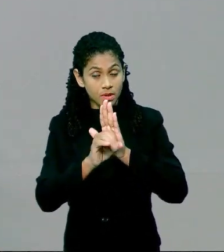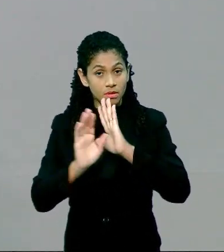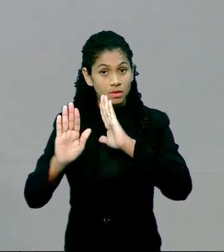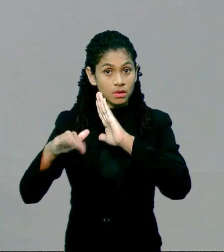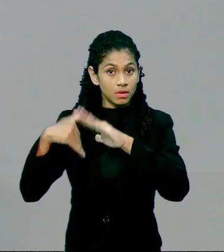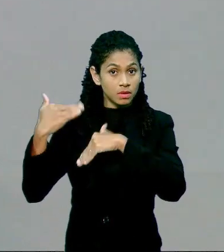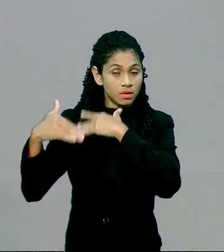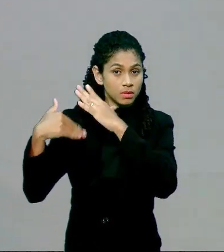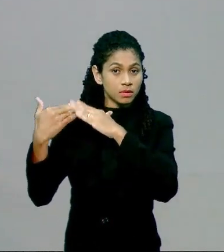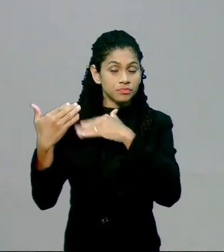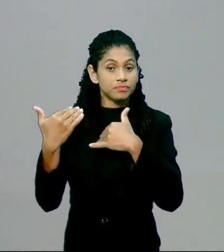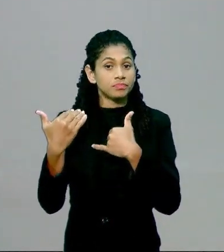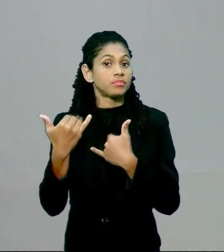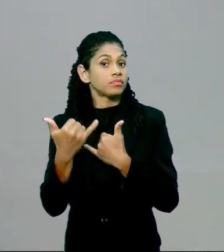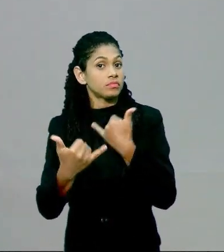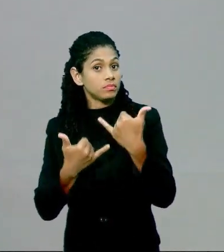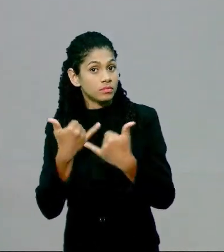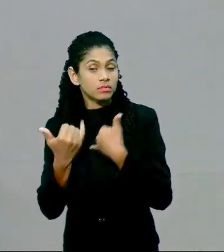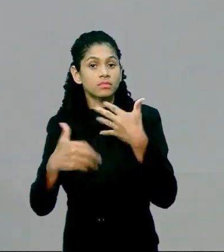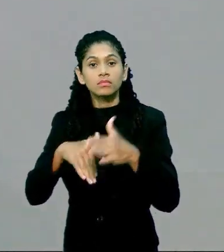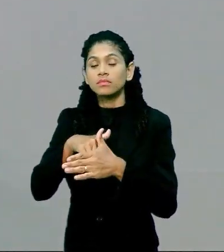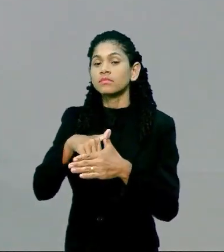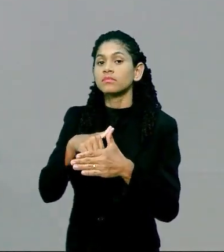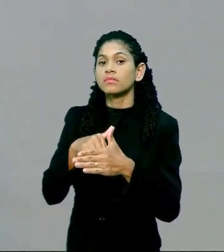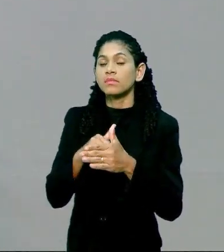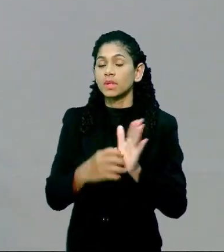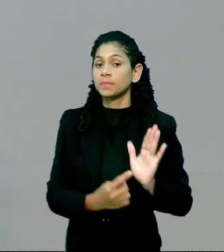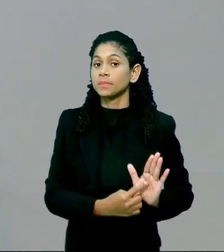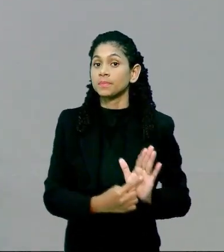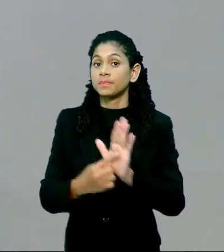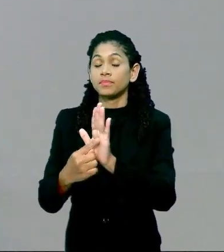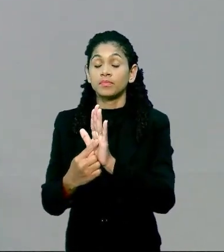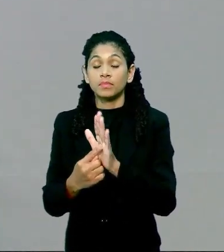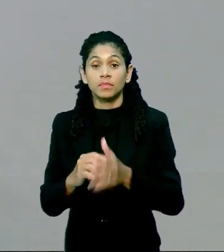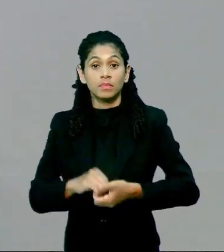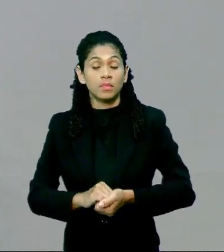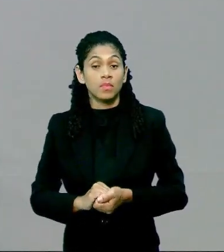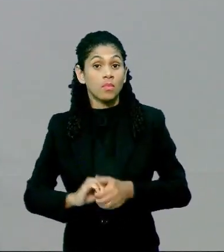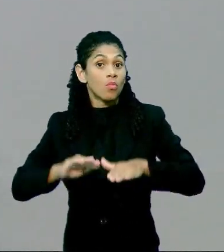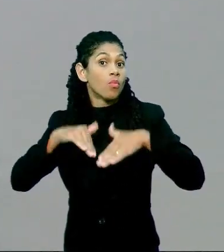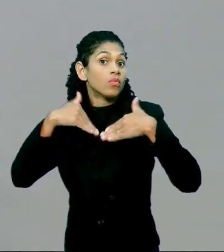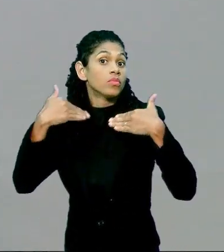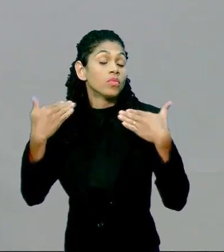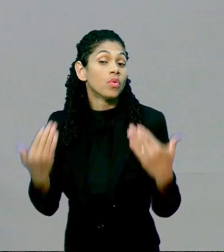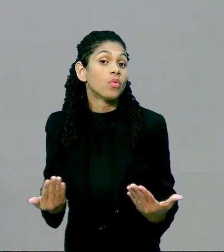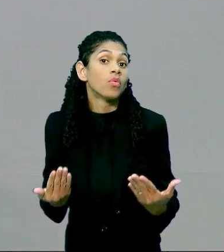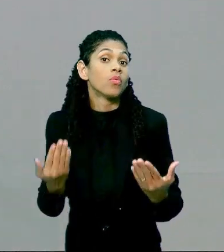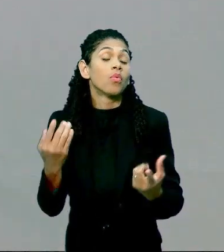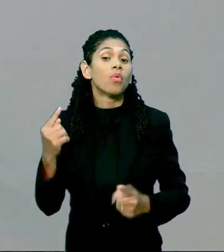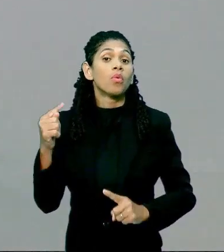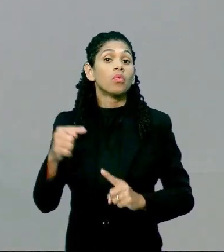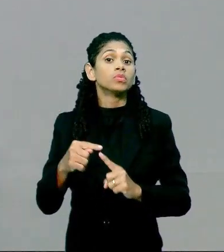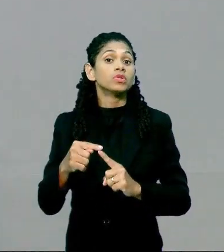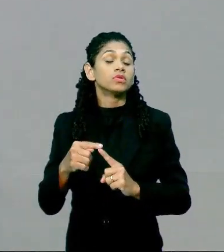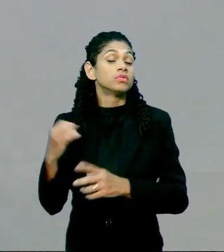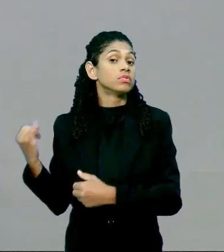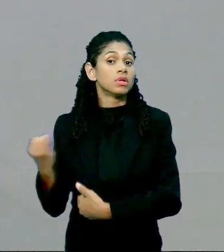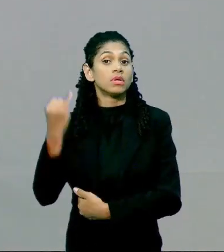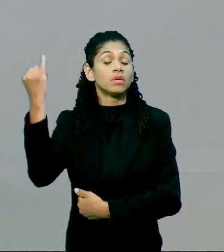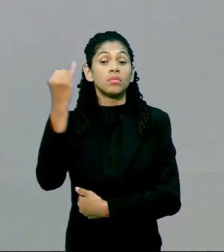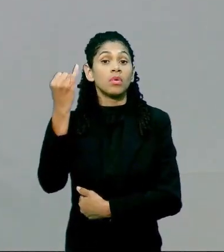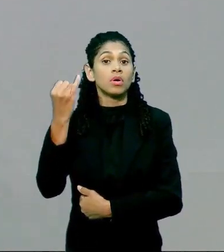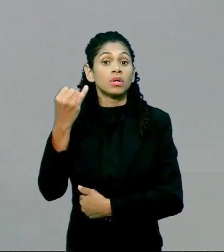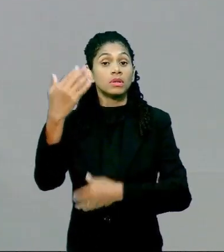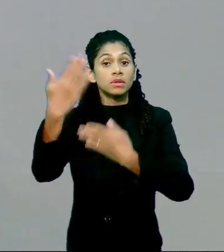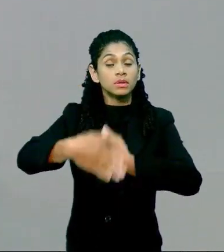construção dos jogos e brincadeiras, isso vai fazendo essa representação. E qual é a relevância ou qual é a aplicabilidade disso na prova do